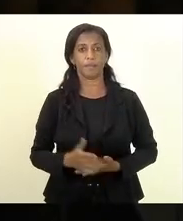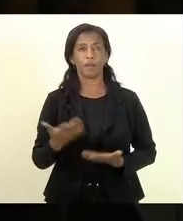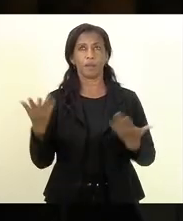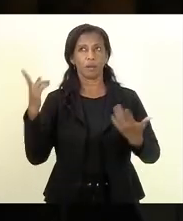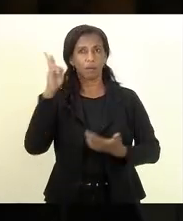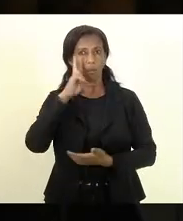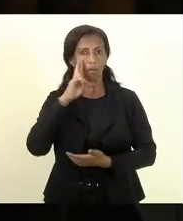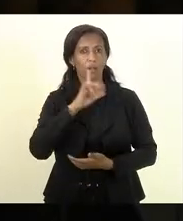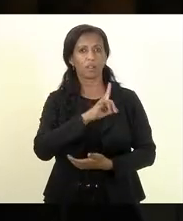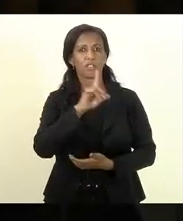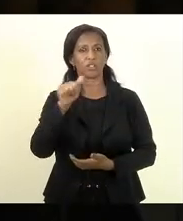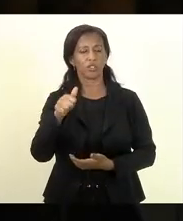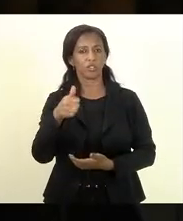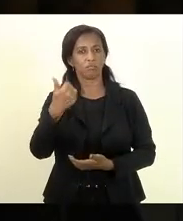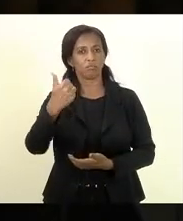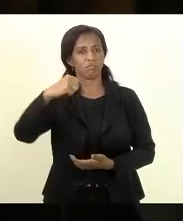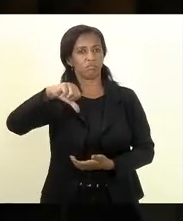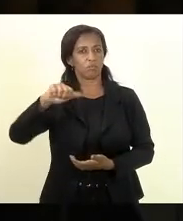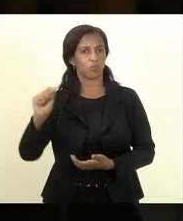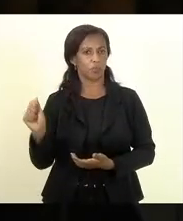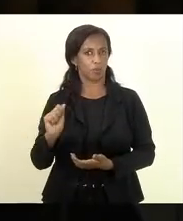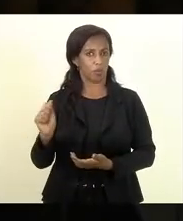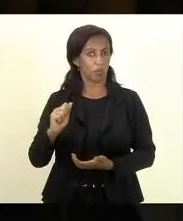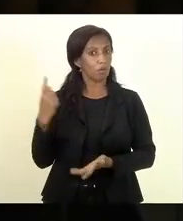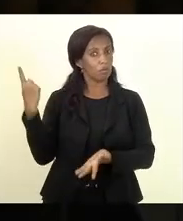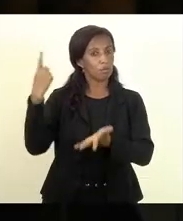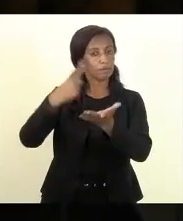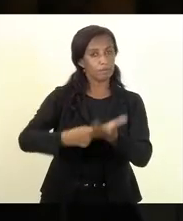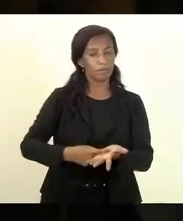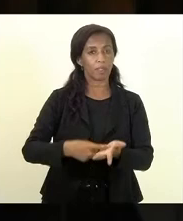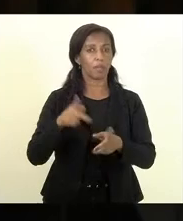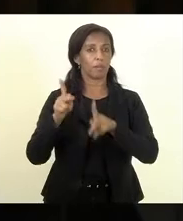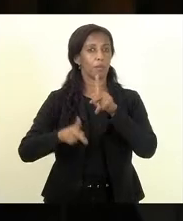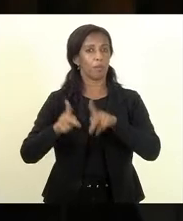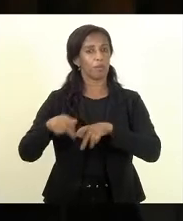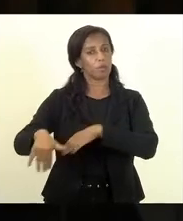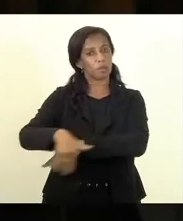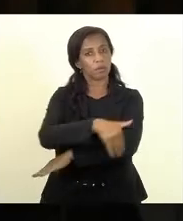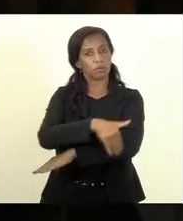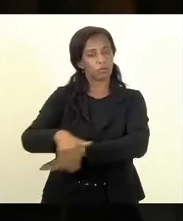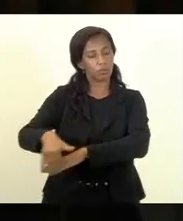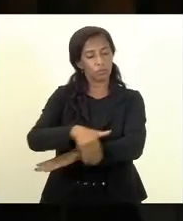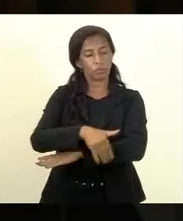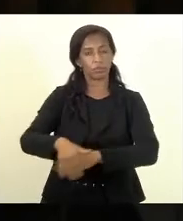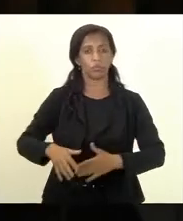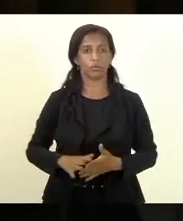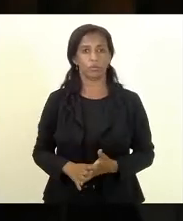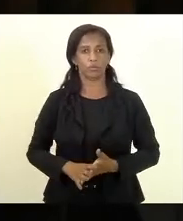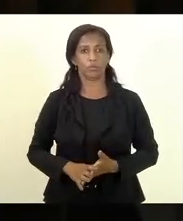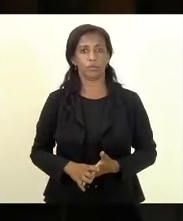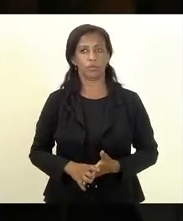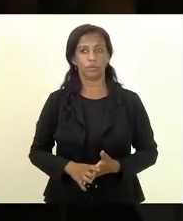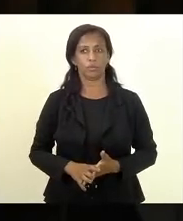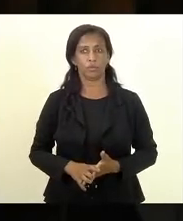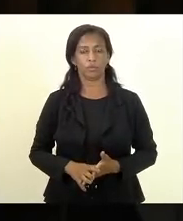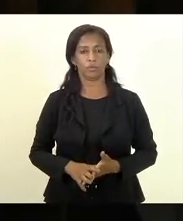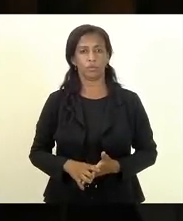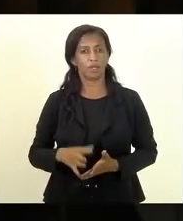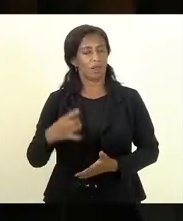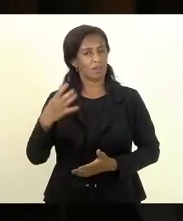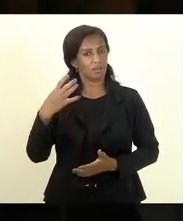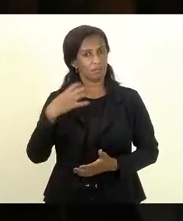data, quero aqui ressaltar que ela simboliza, que a população em situação de rua simboliza, assim, ou